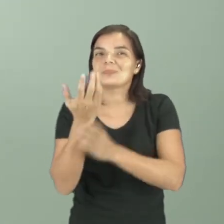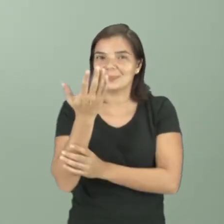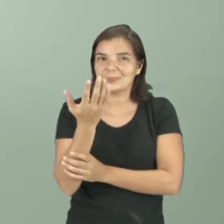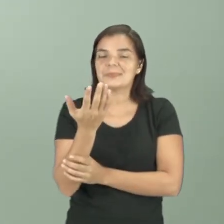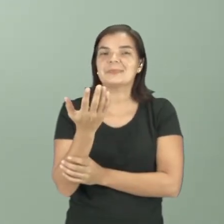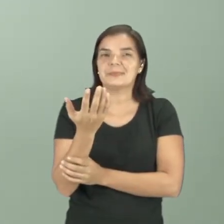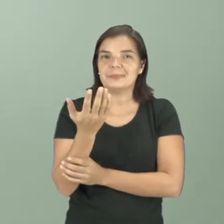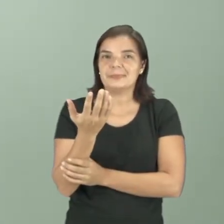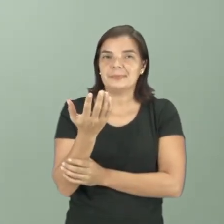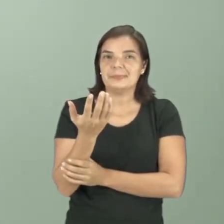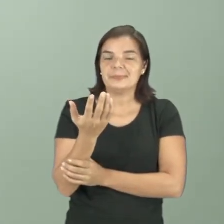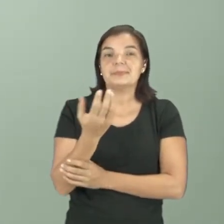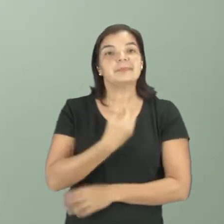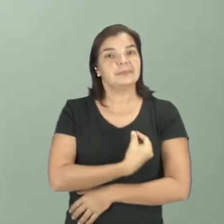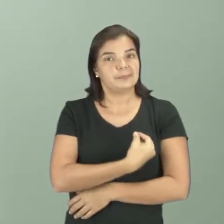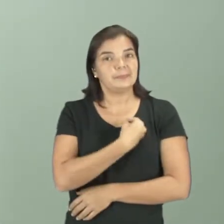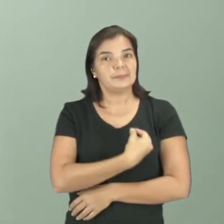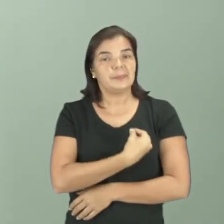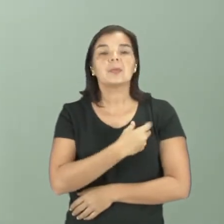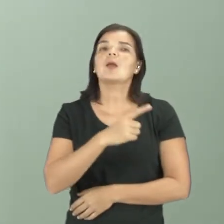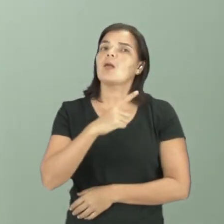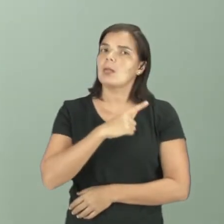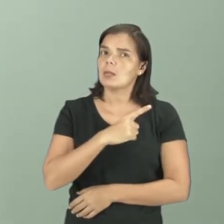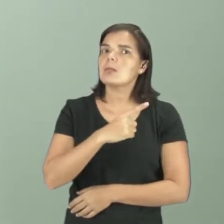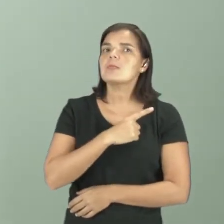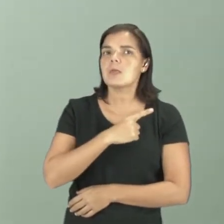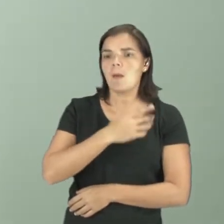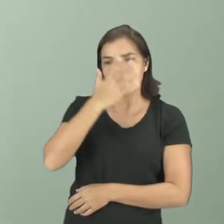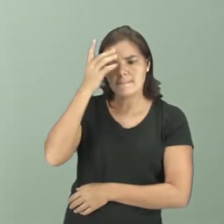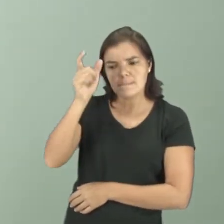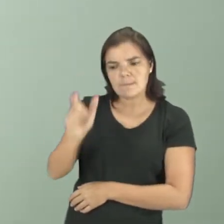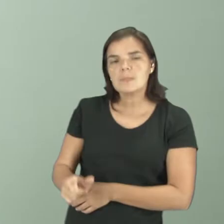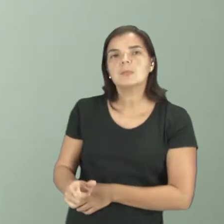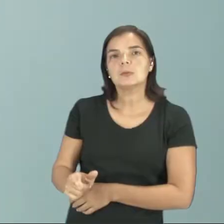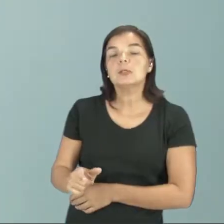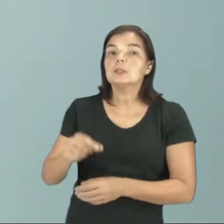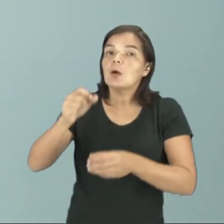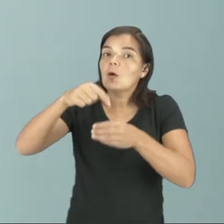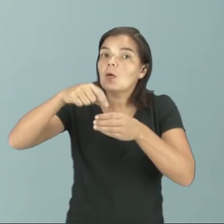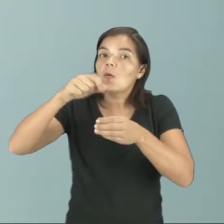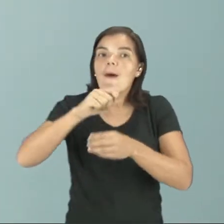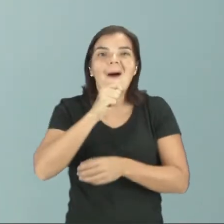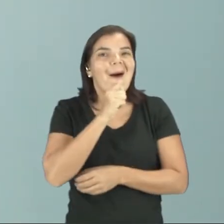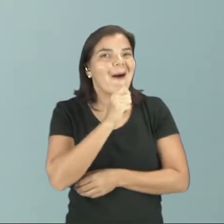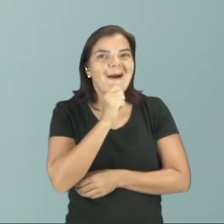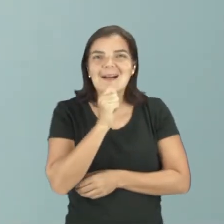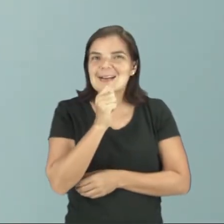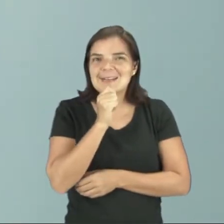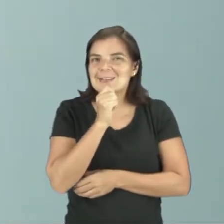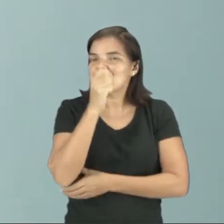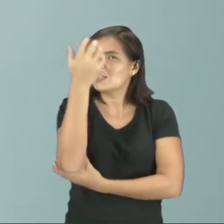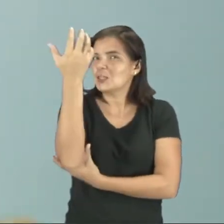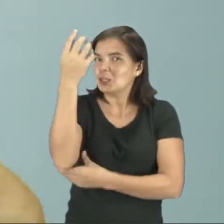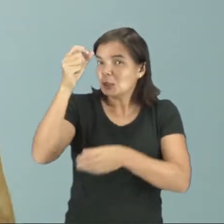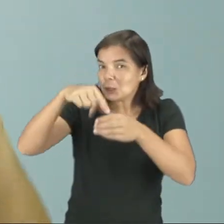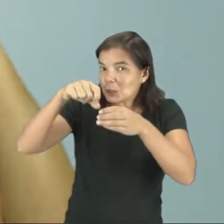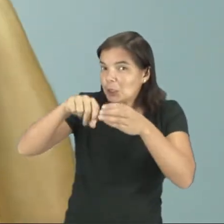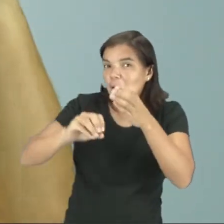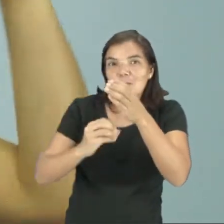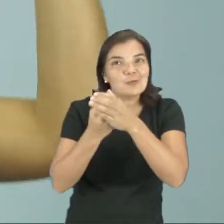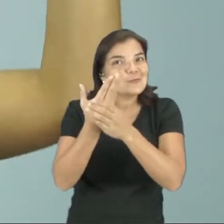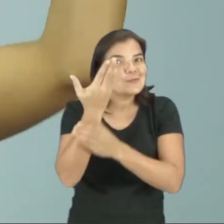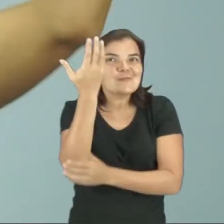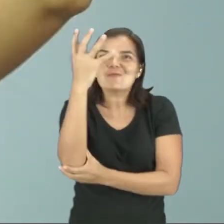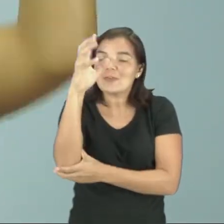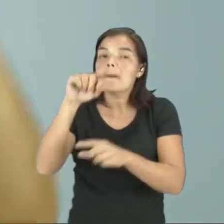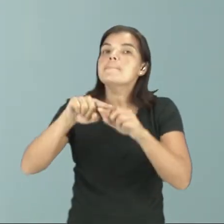realiza na existência. Então existe um ser. Essa sementinha ainda não é um girassol, mas ela pode